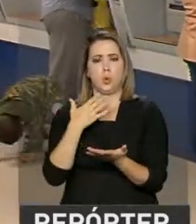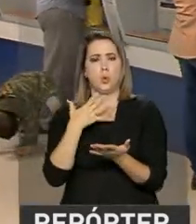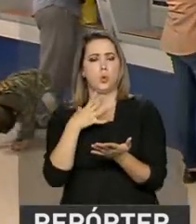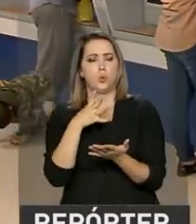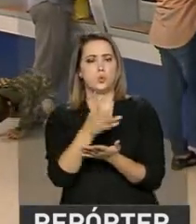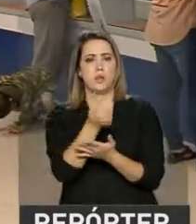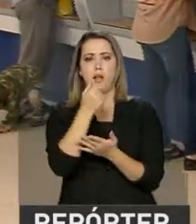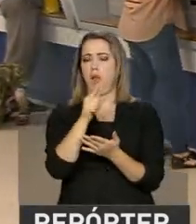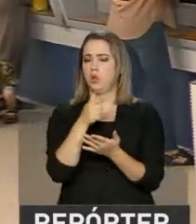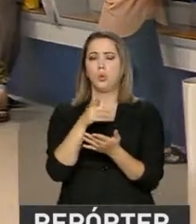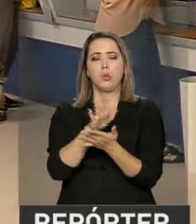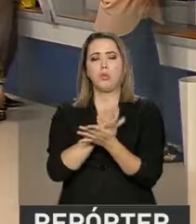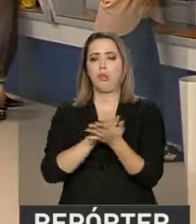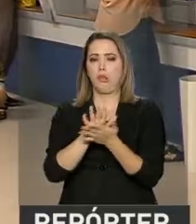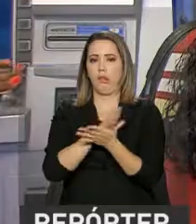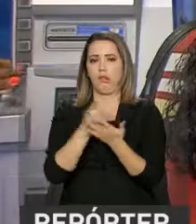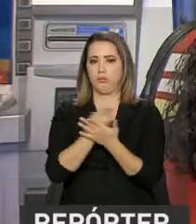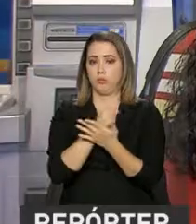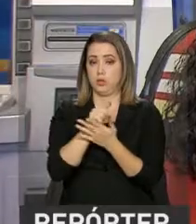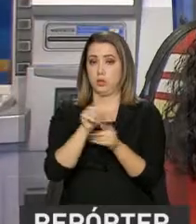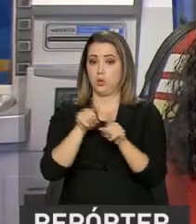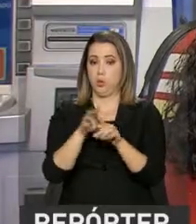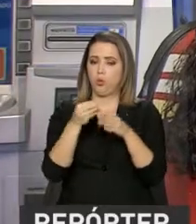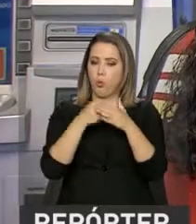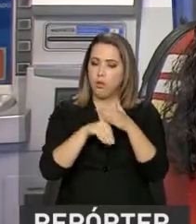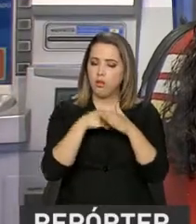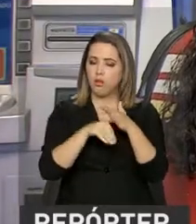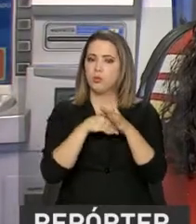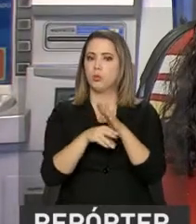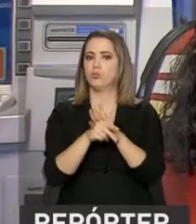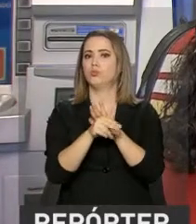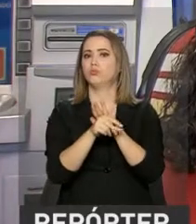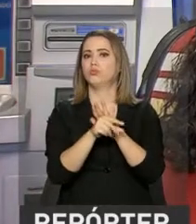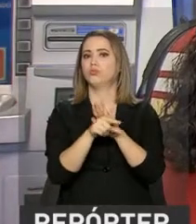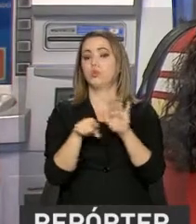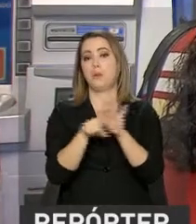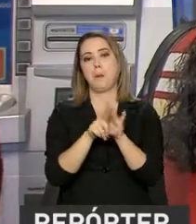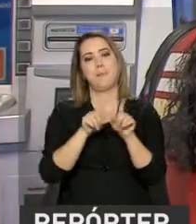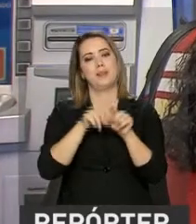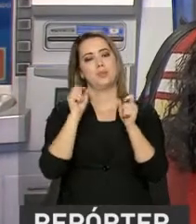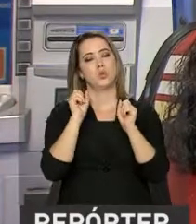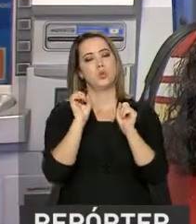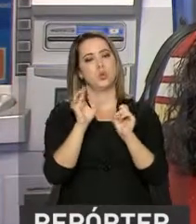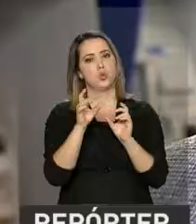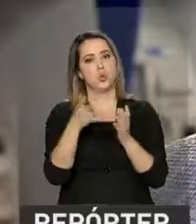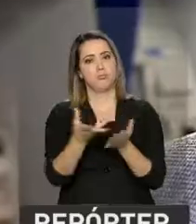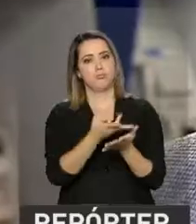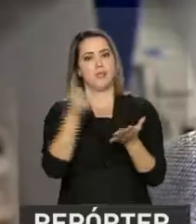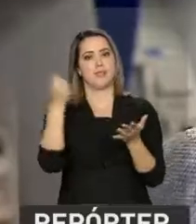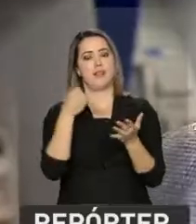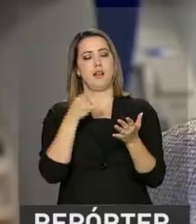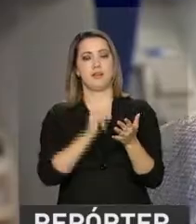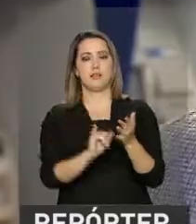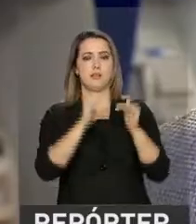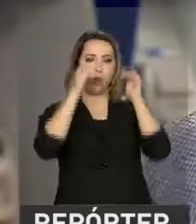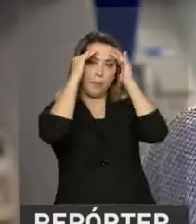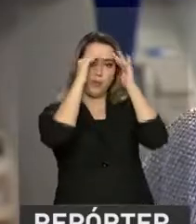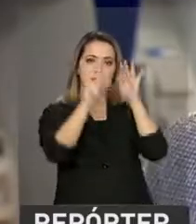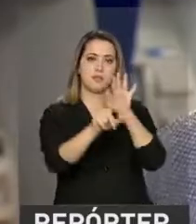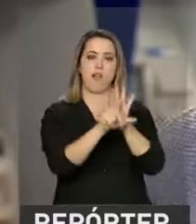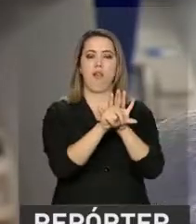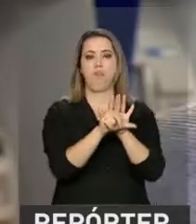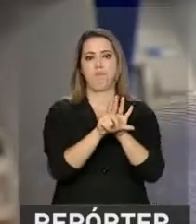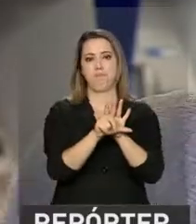dinheiro ele continua na conta do trabalhador mas só vai poder ser retirado nos casos previstos na lei o vice presidente de tecnologia